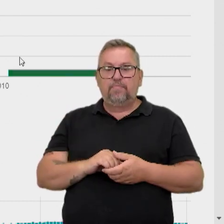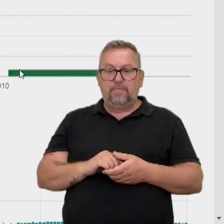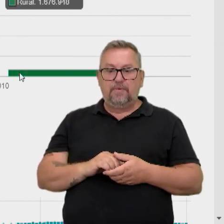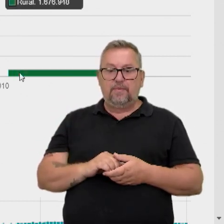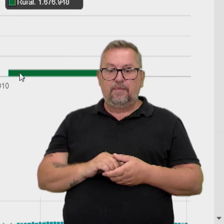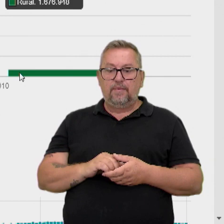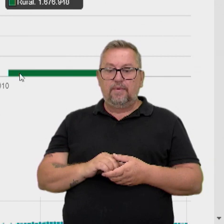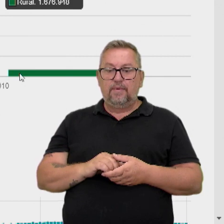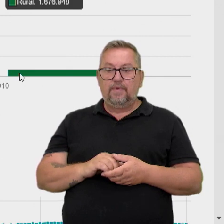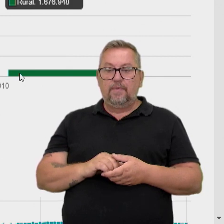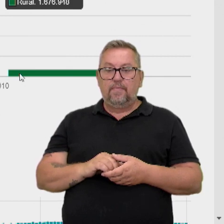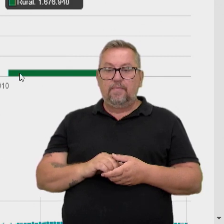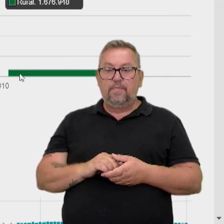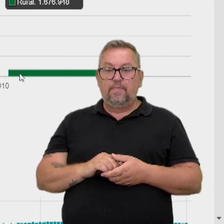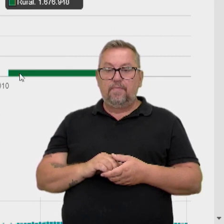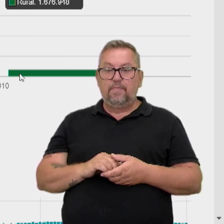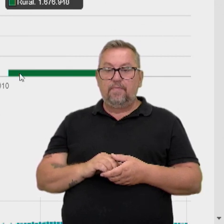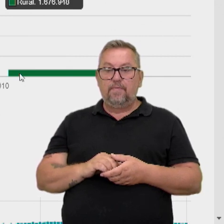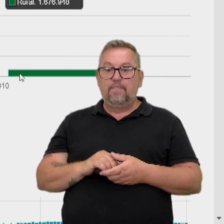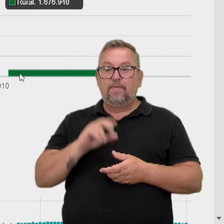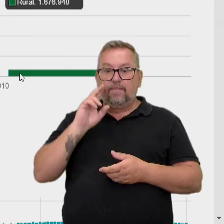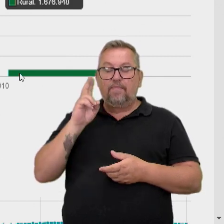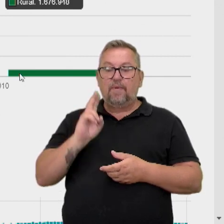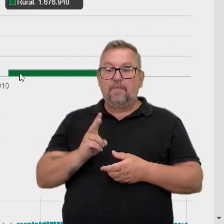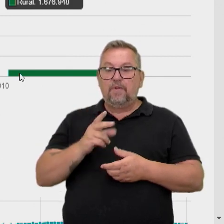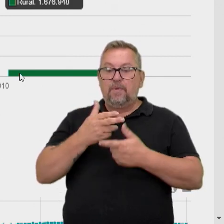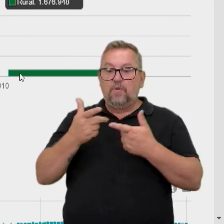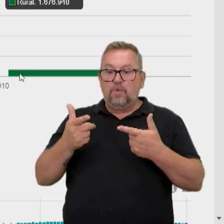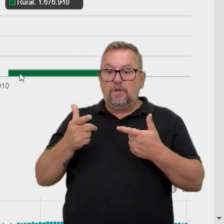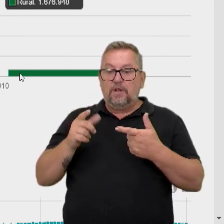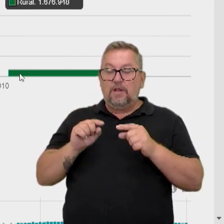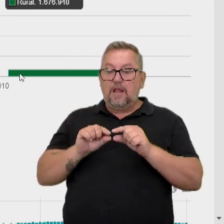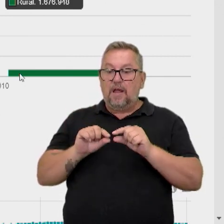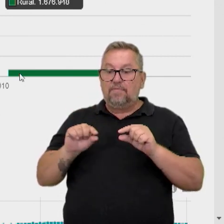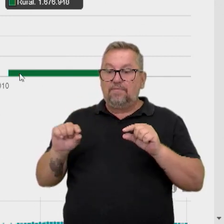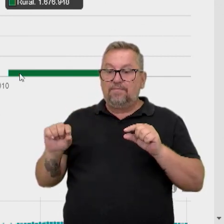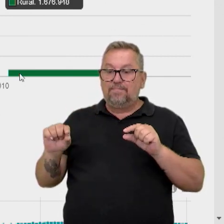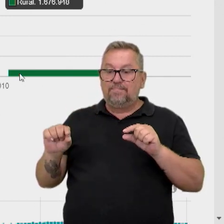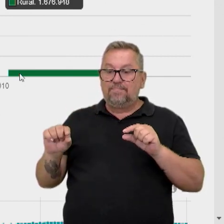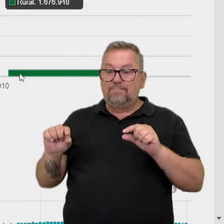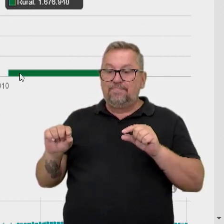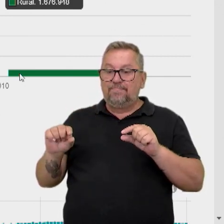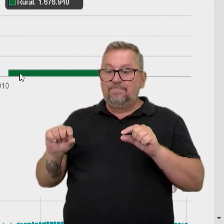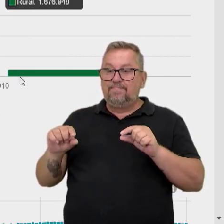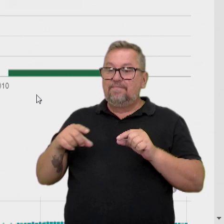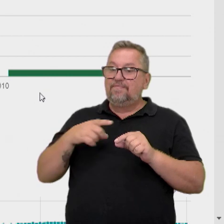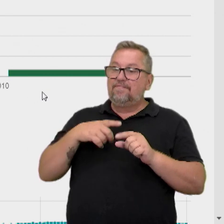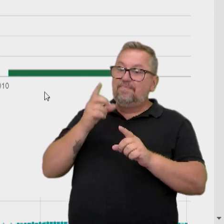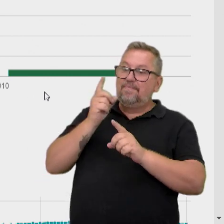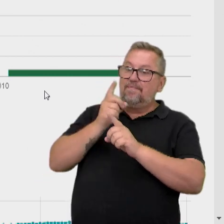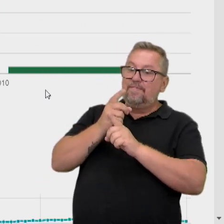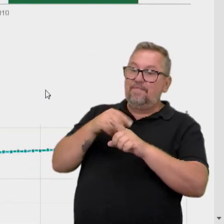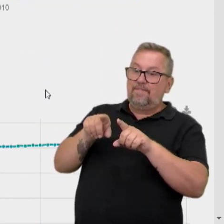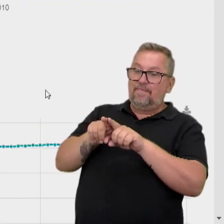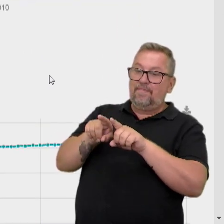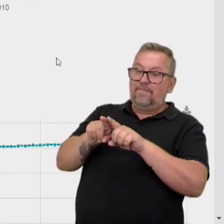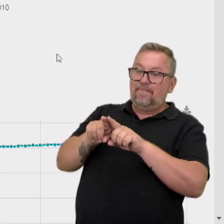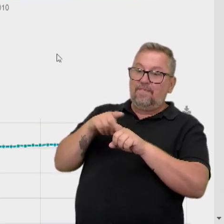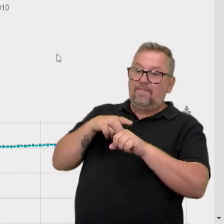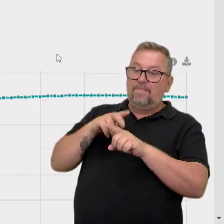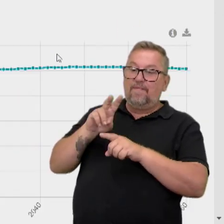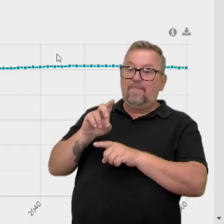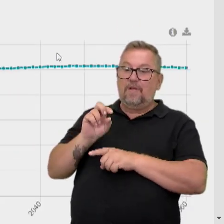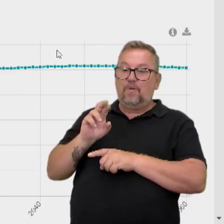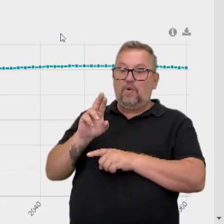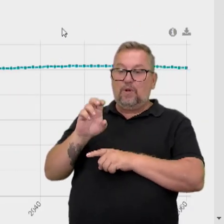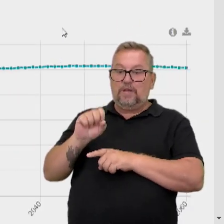1.676.948 pessoas. Tá aqui, ó, mostra a mesma coisa se você colocar na rural. Então o interessante é que identifica também, né, os valores,